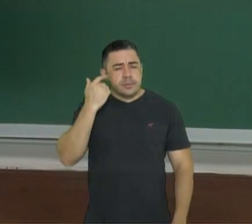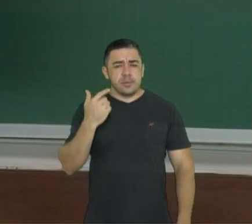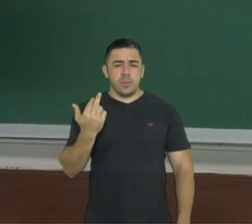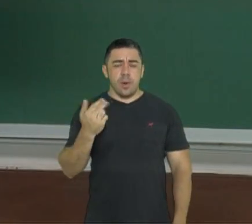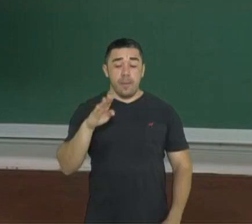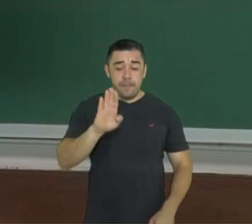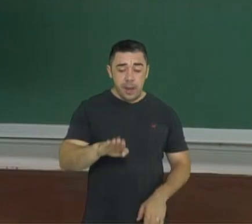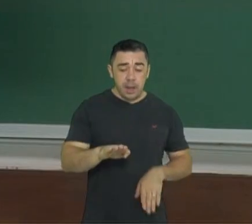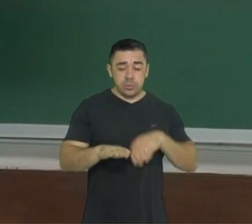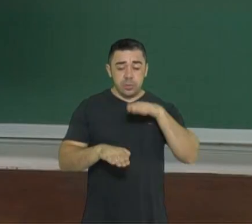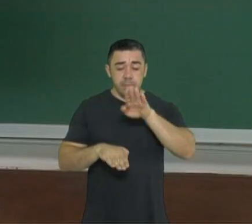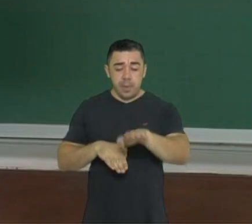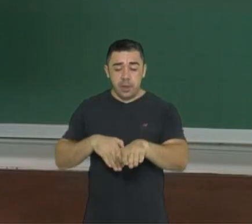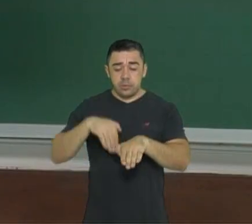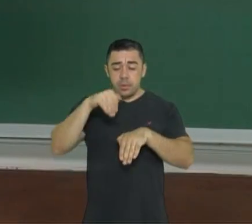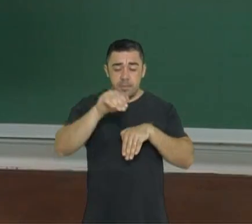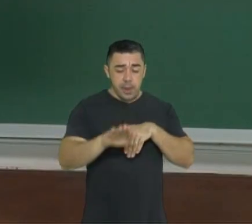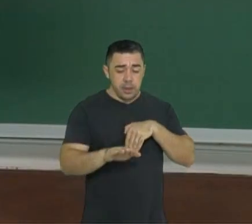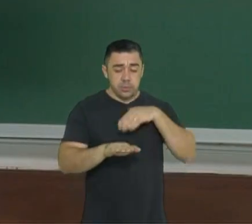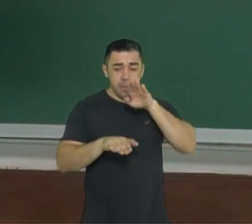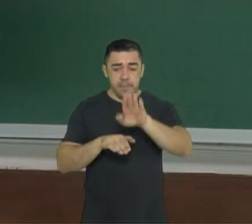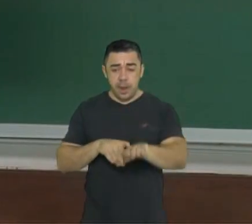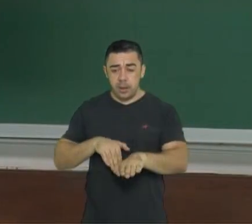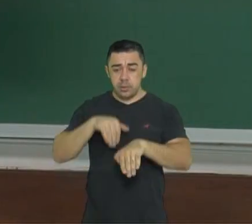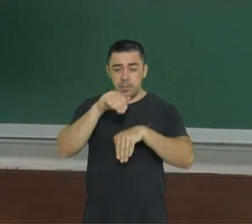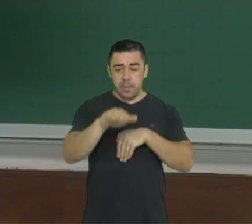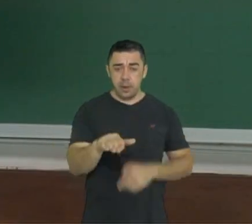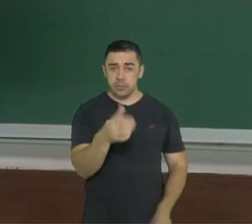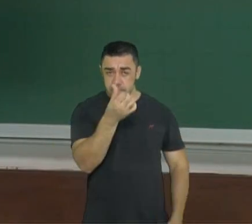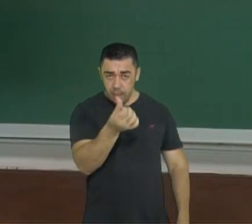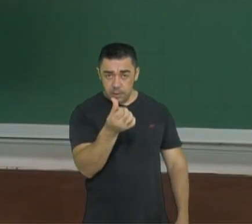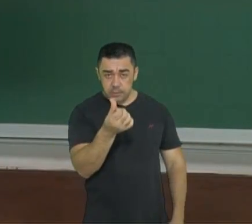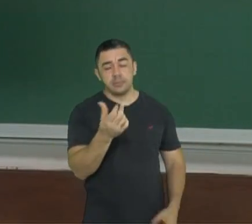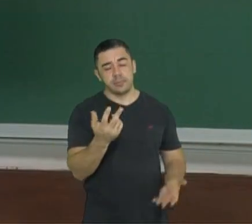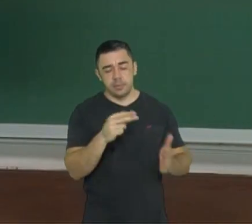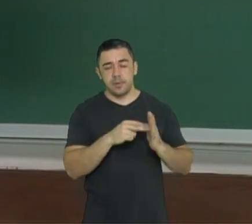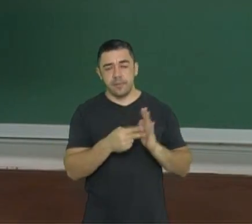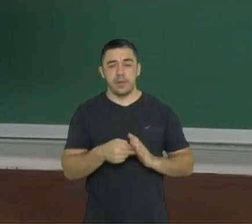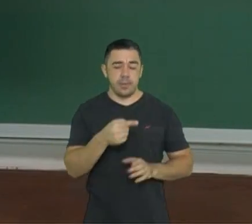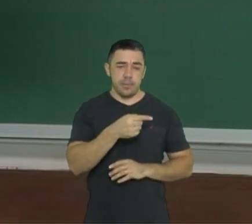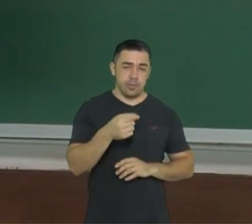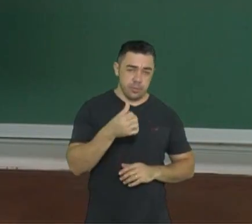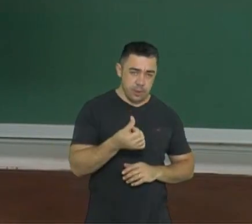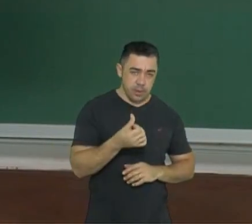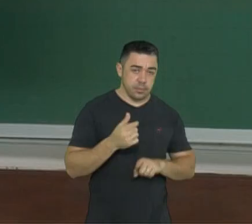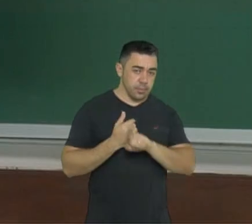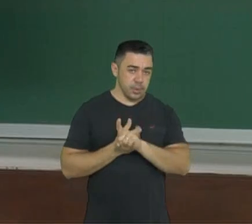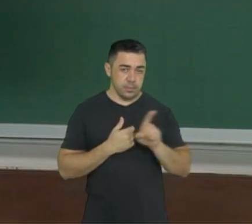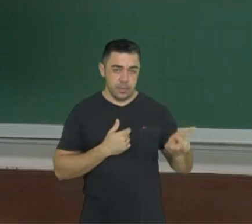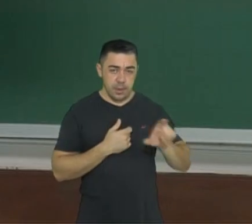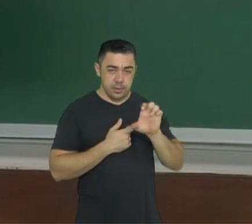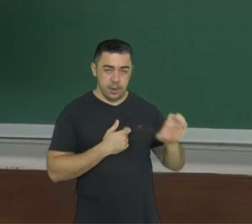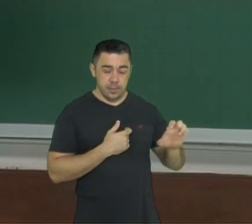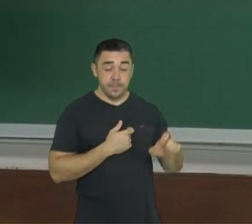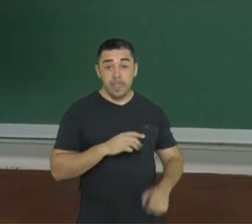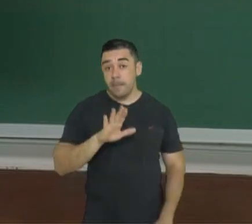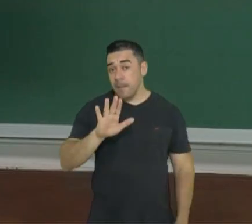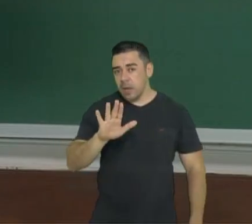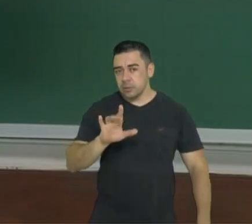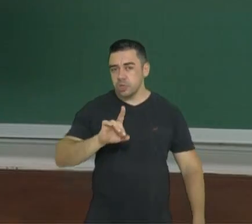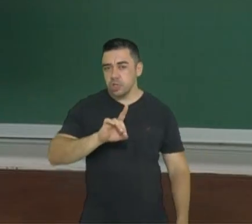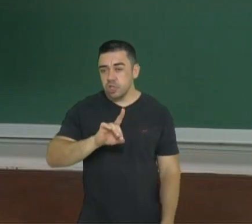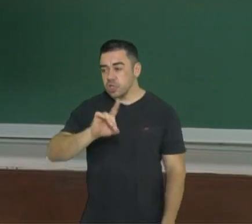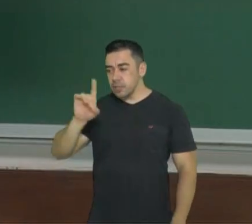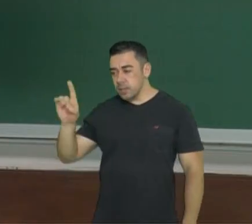passo 5 passo sem espaços ou seis unidades né e para a direita mas vocês unidades